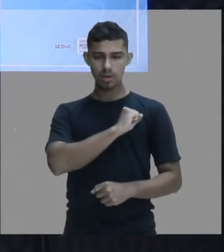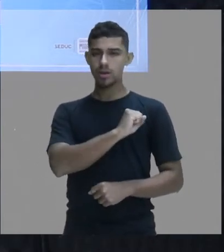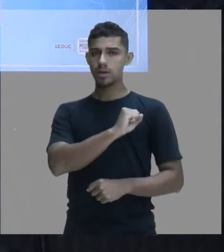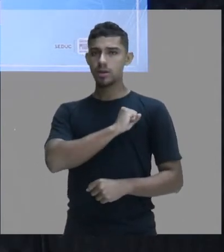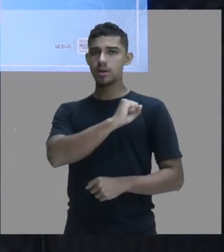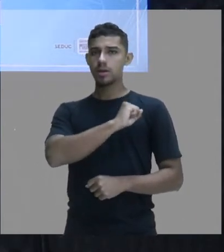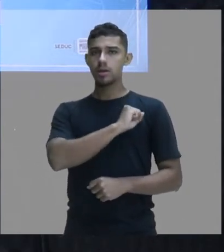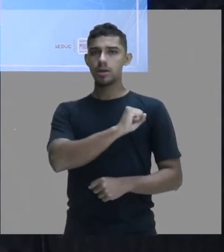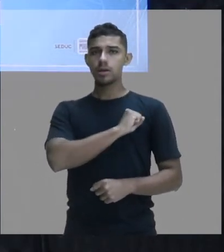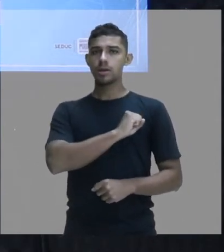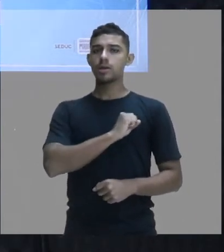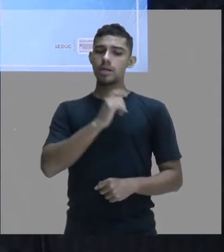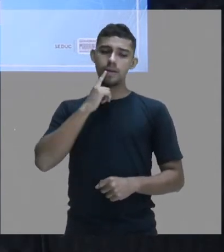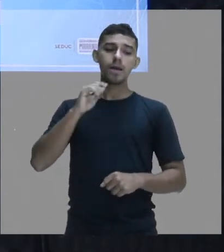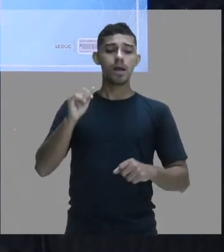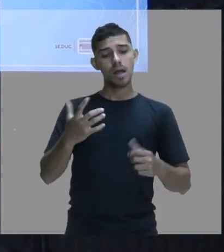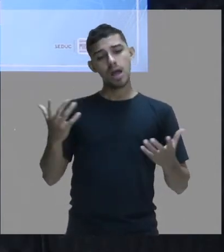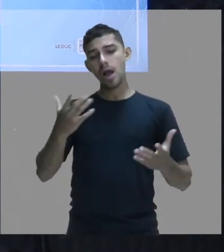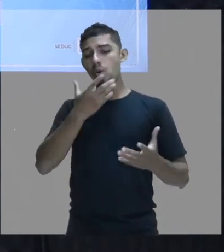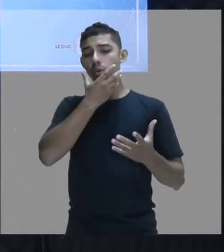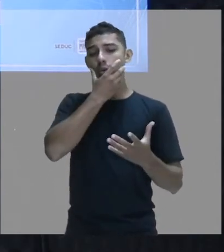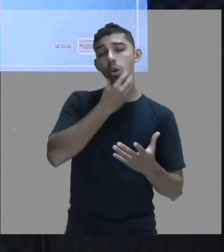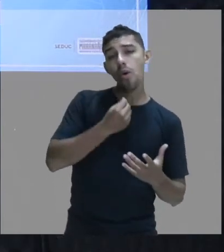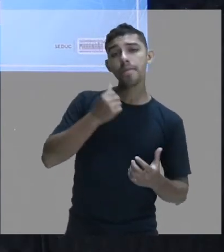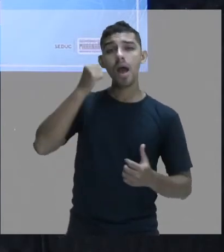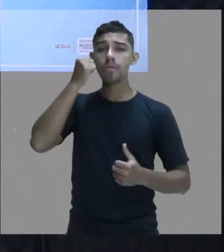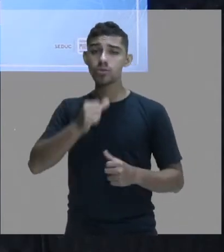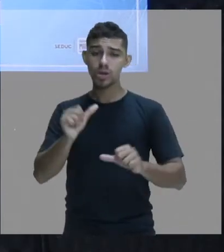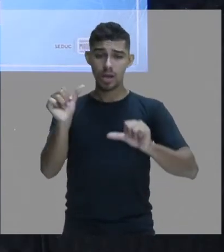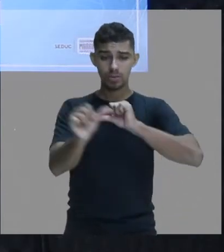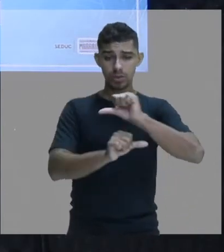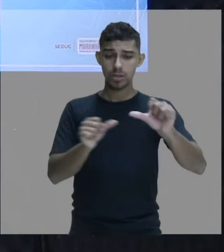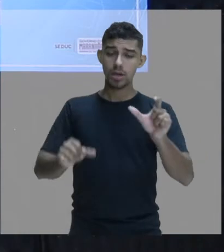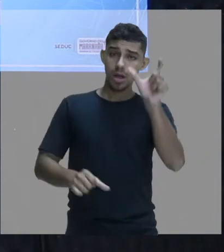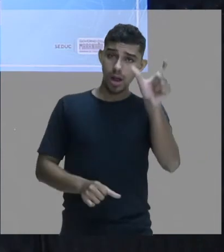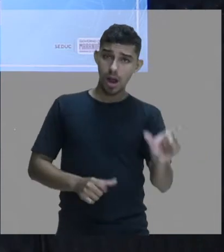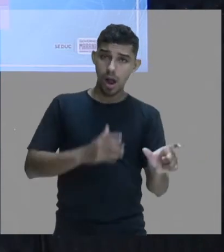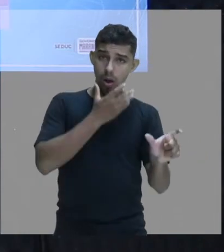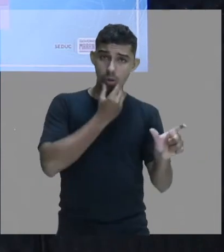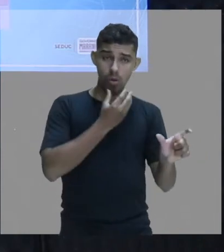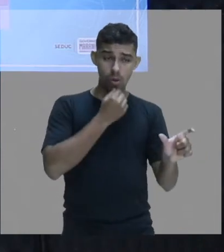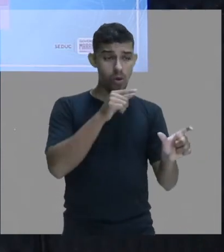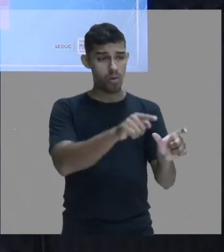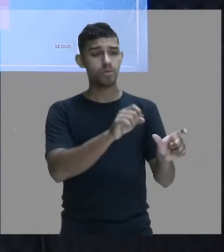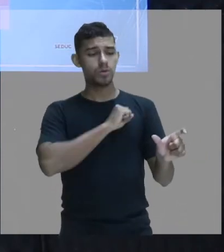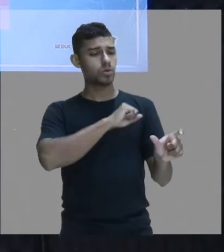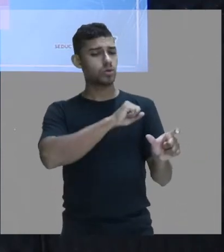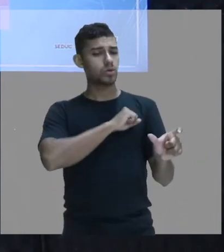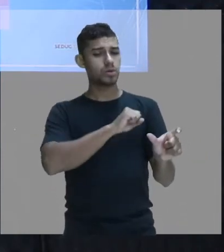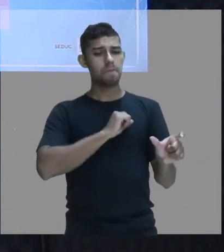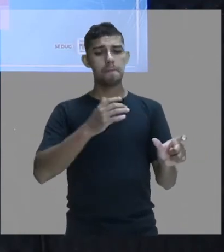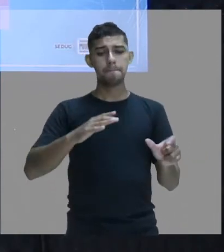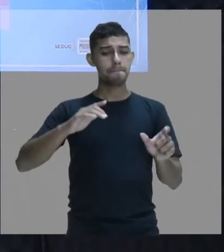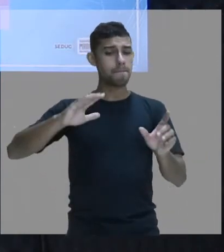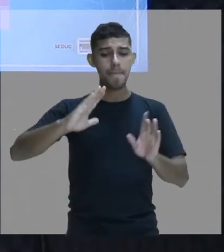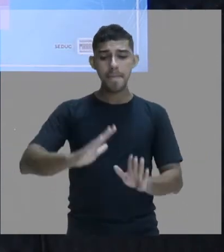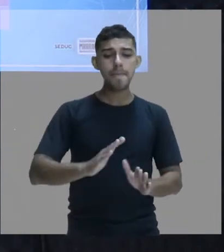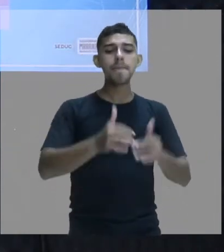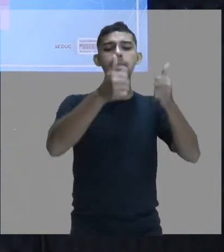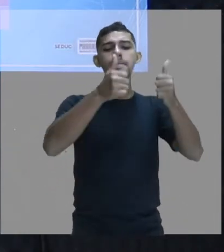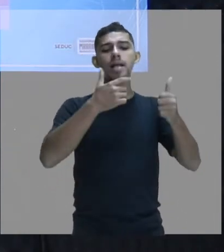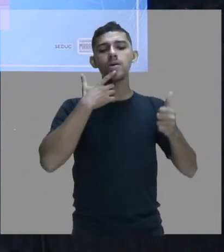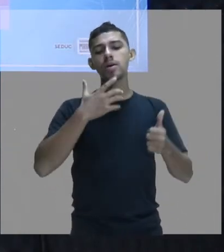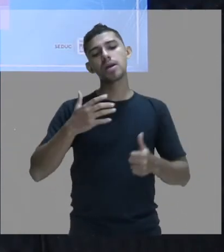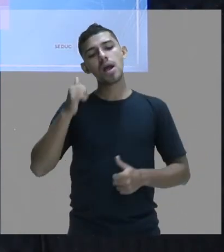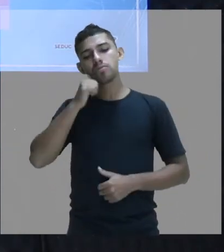muda em relação aos sexos, tá? Em relação ao homem e à mulher. O homem, geralmente, ele tem uma capacidade respiratória um pouco melhorzinho